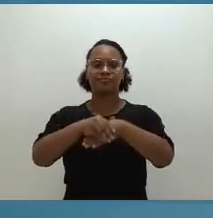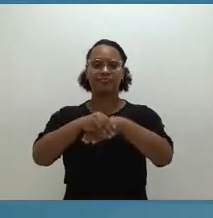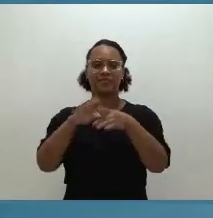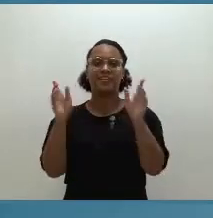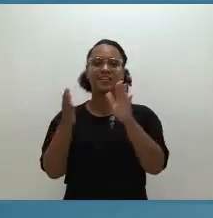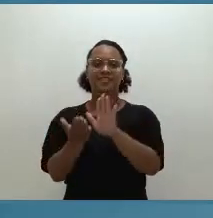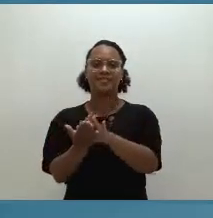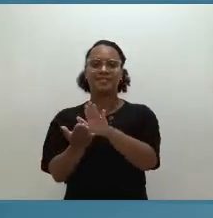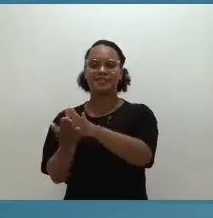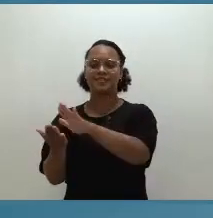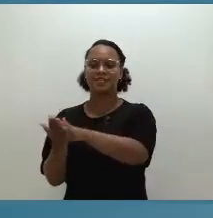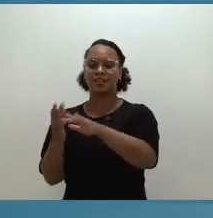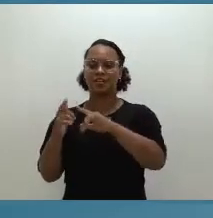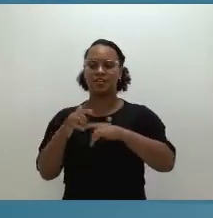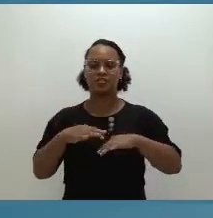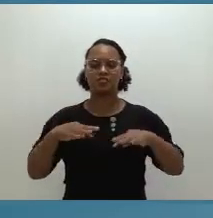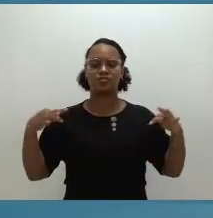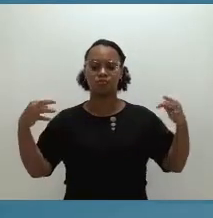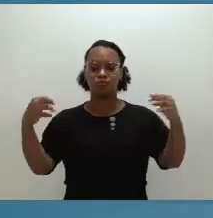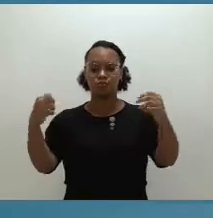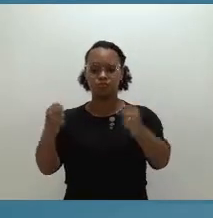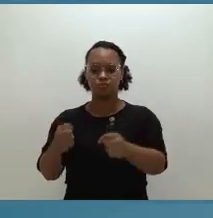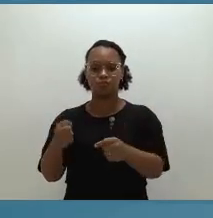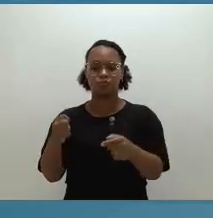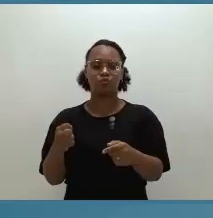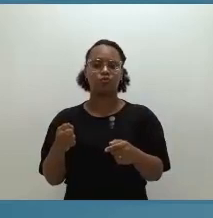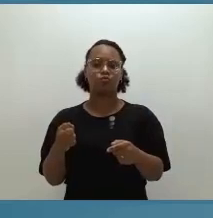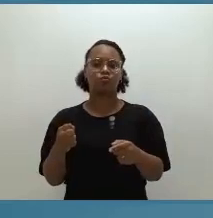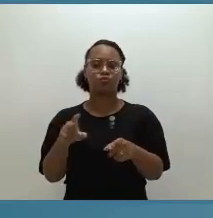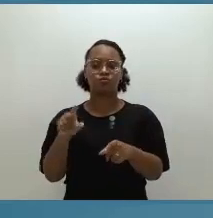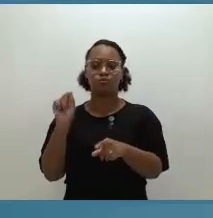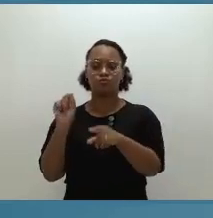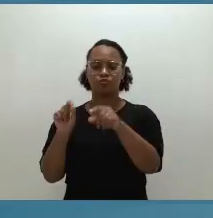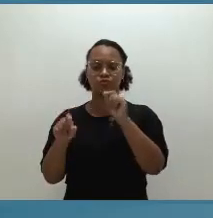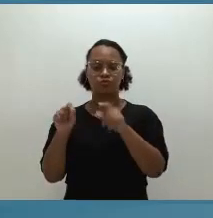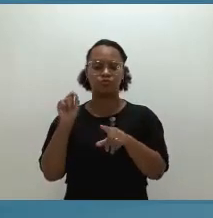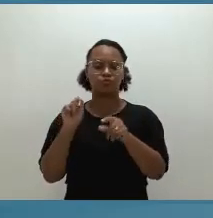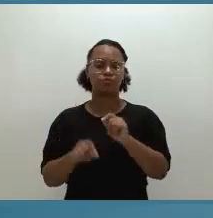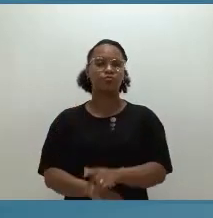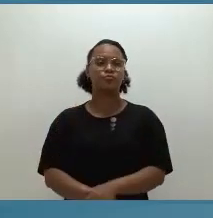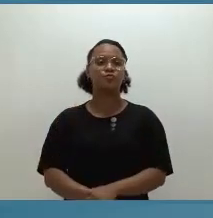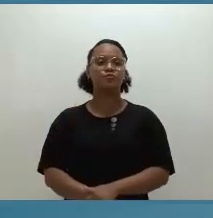Parabenizar todo o corpo diretivo, meu corpo diretivo.